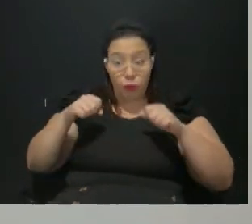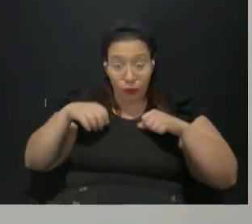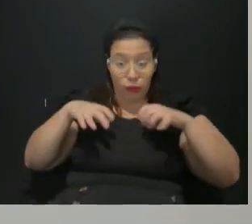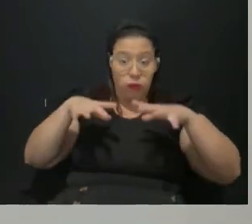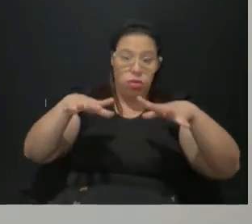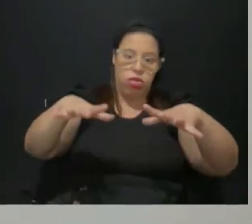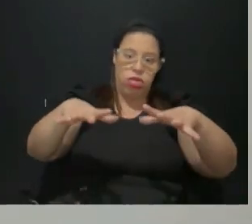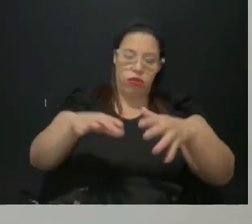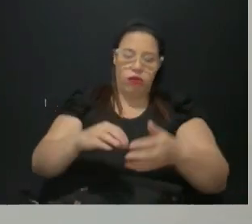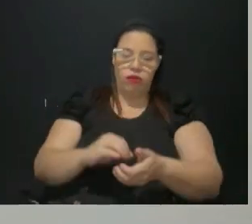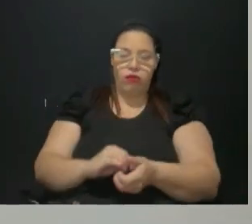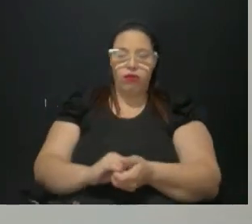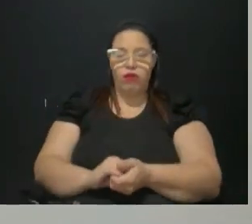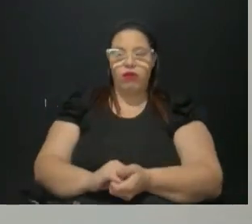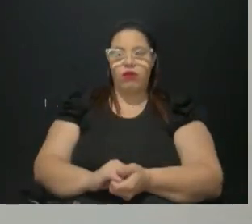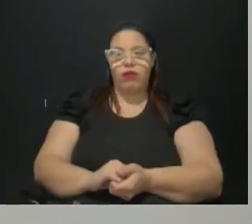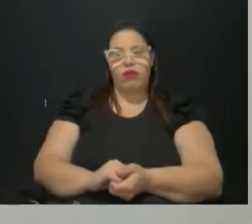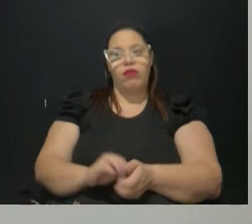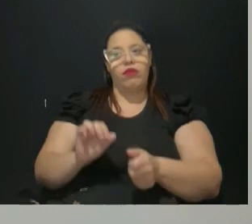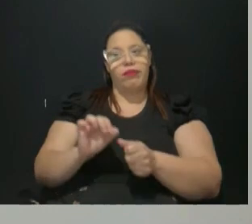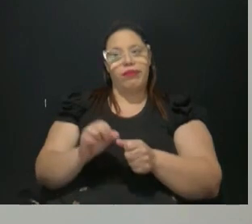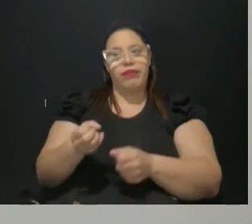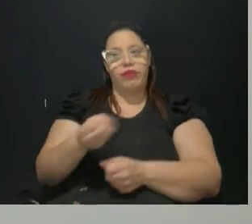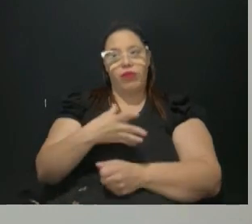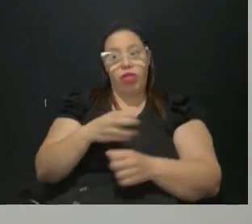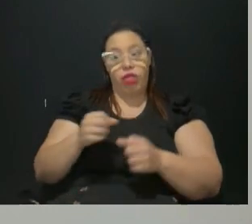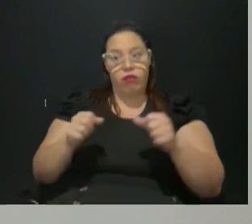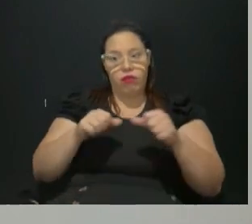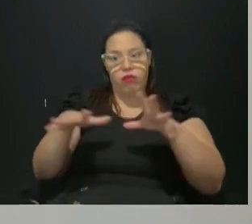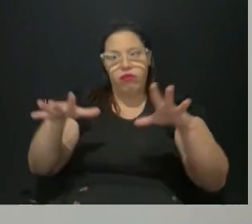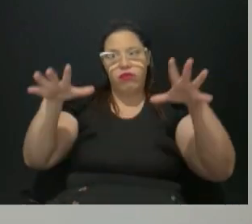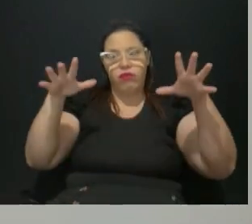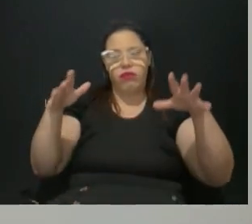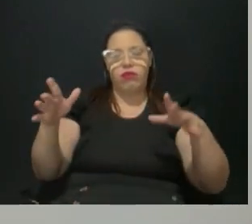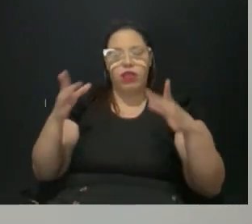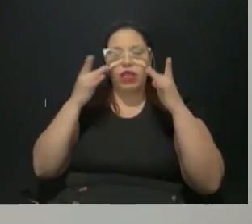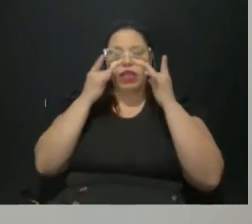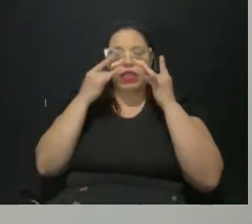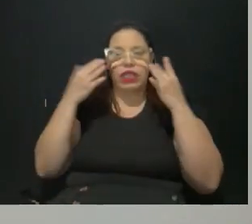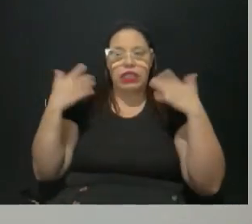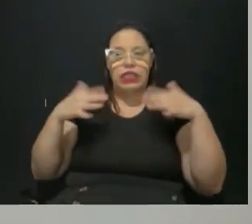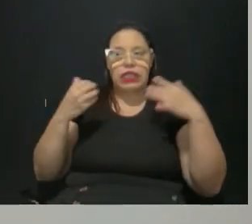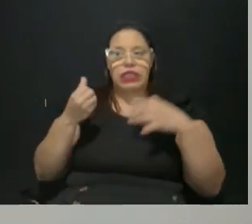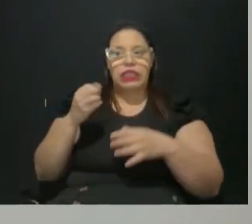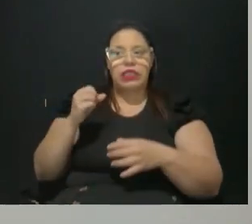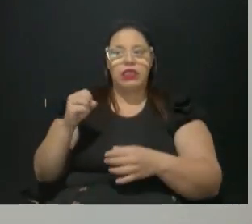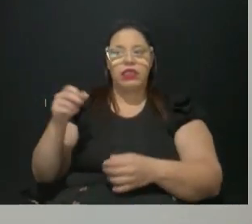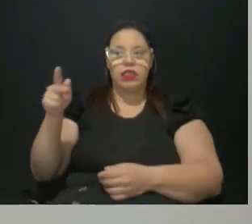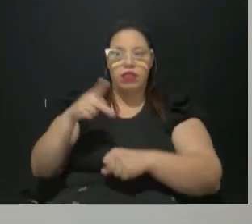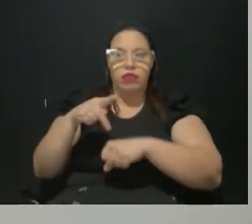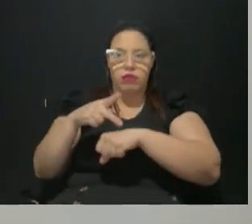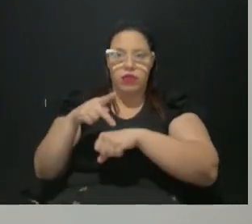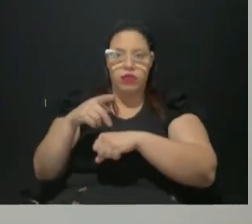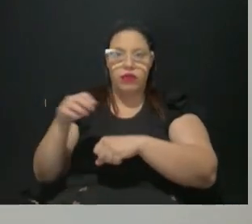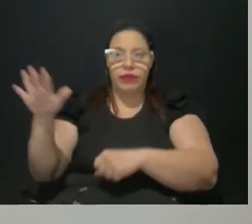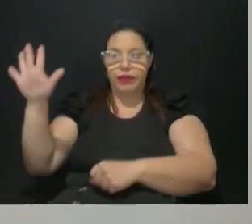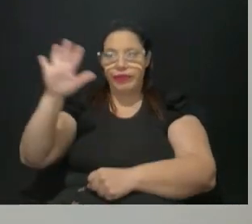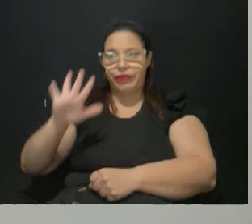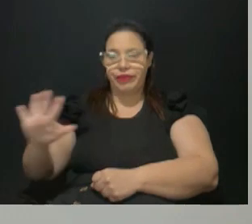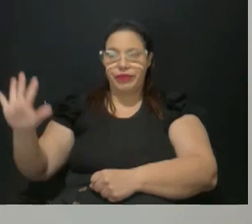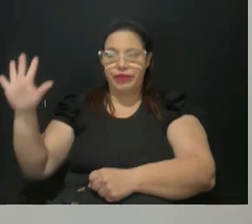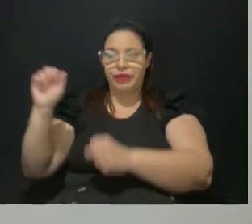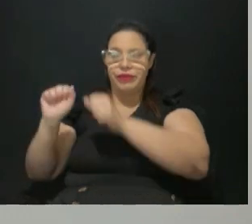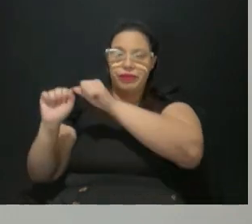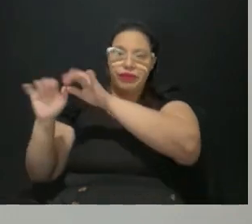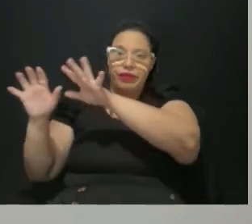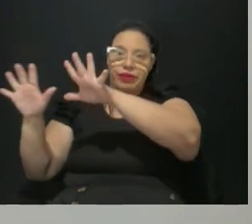transmissão, e fez um novo surto inesperado nesses países da África e que tem se espalhado